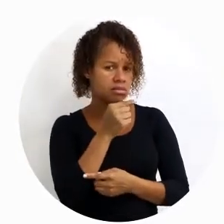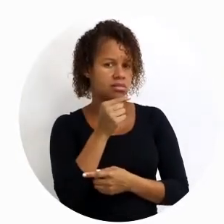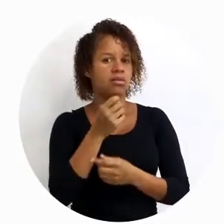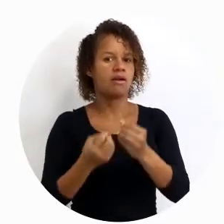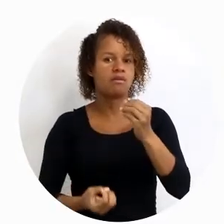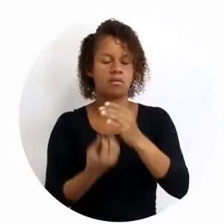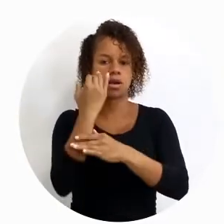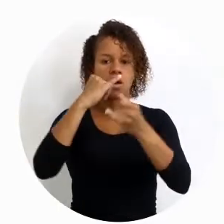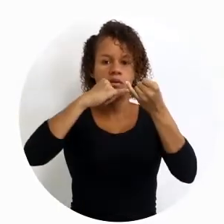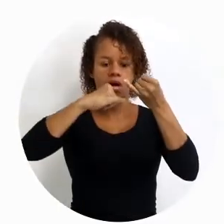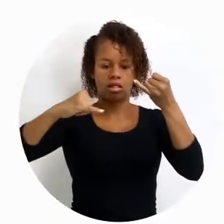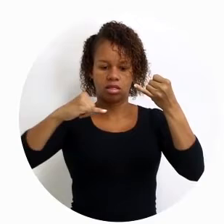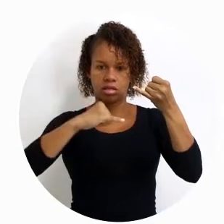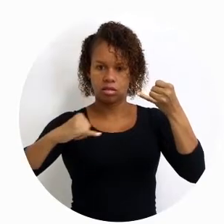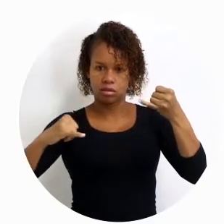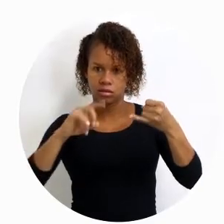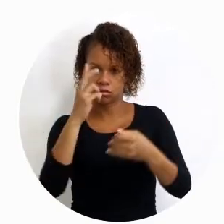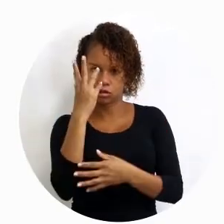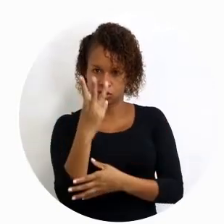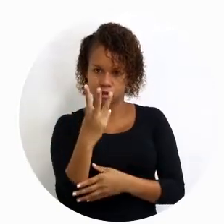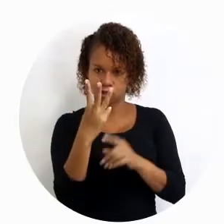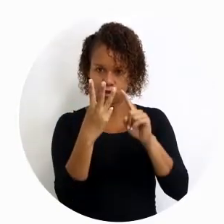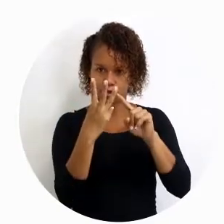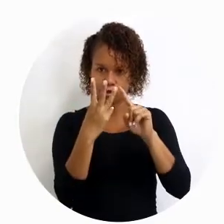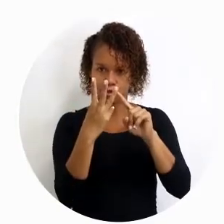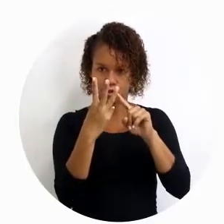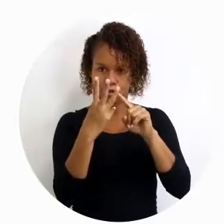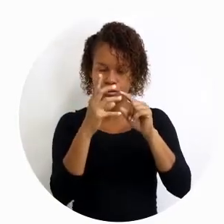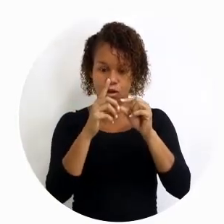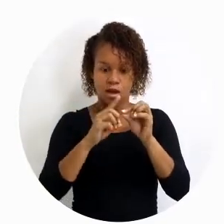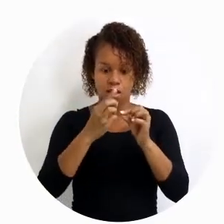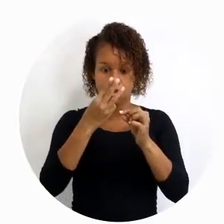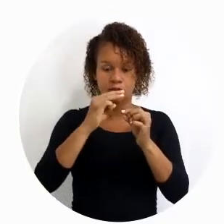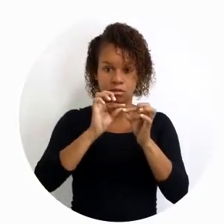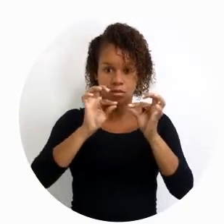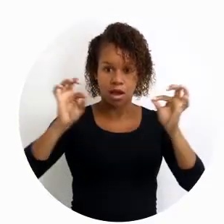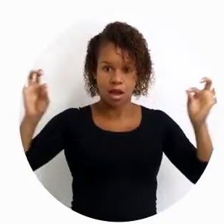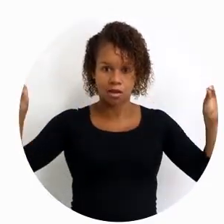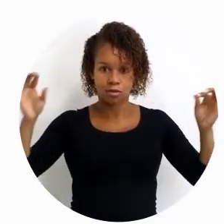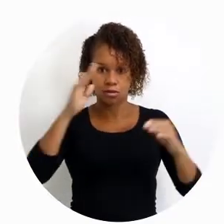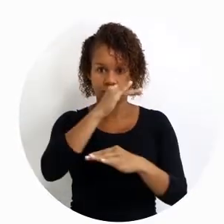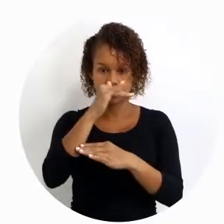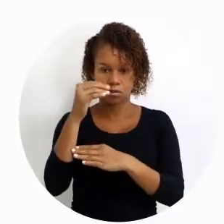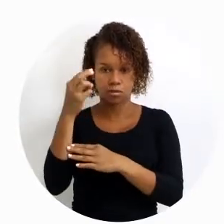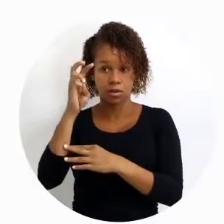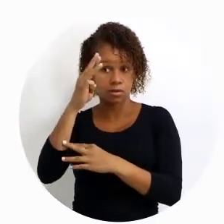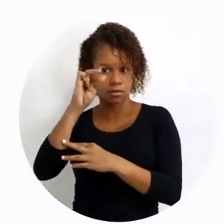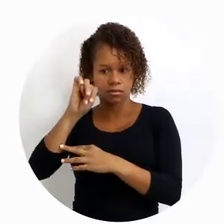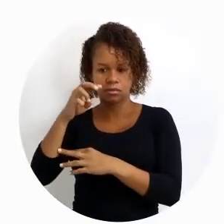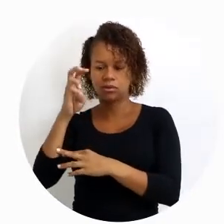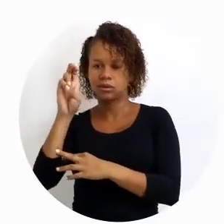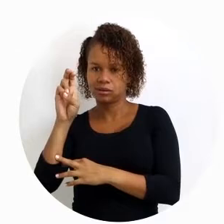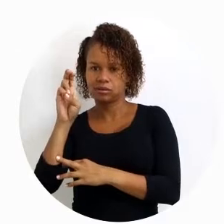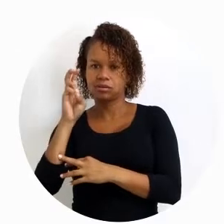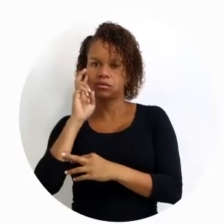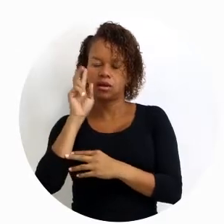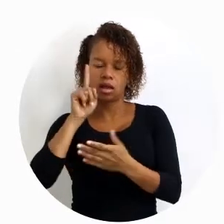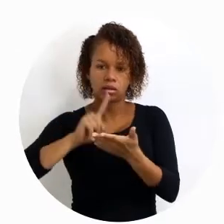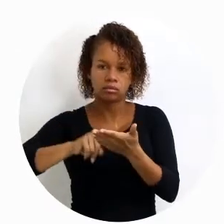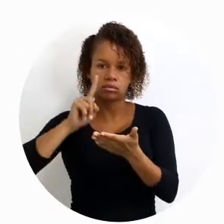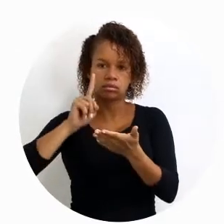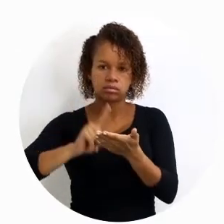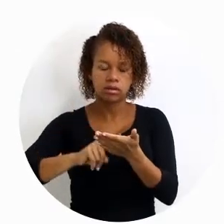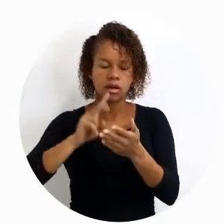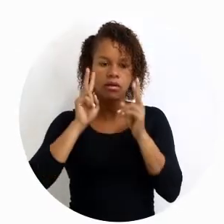Nesse caso, nós vamos criar uma linha de 3 metros e meio, Enter,